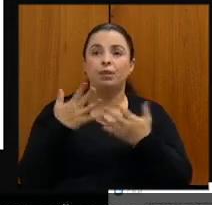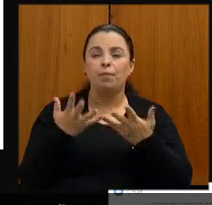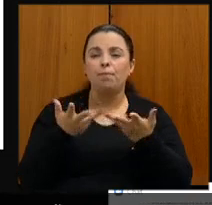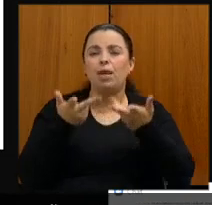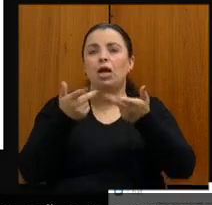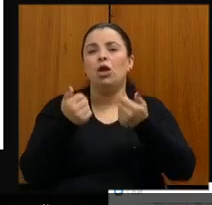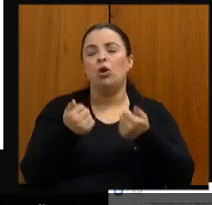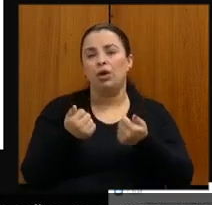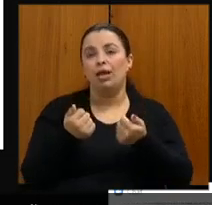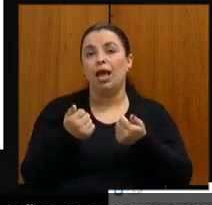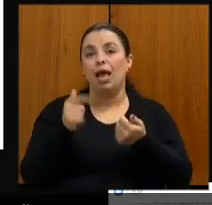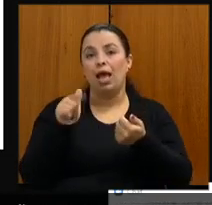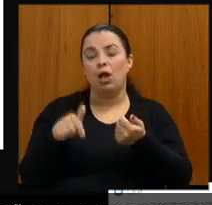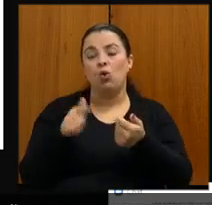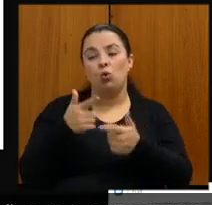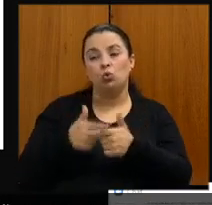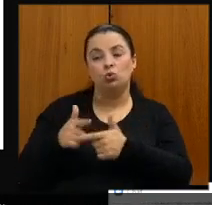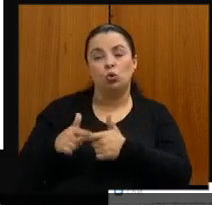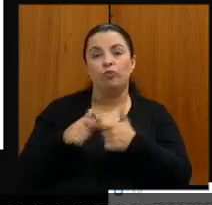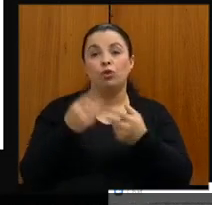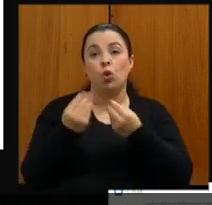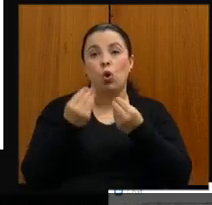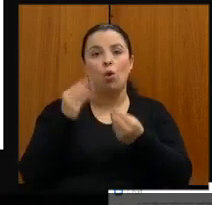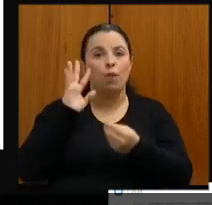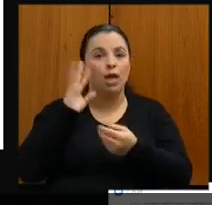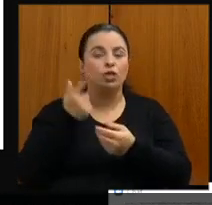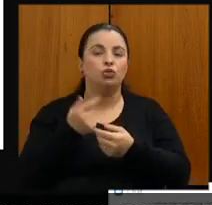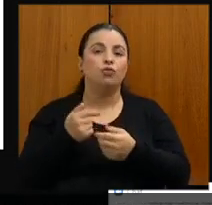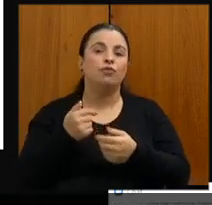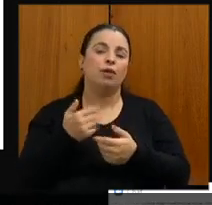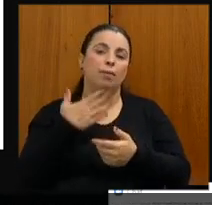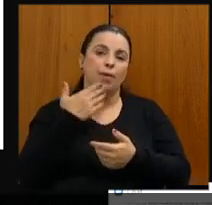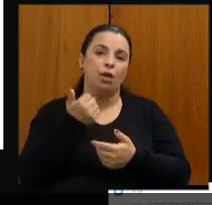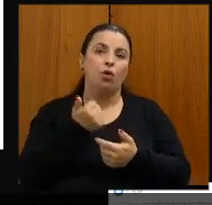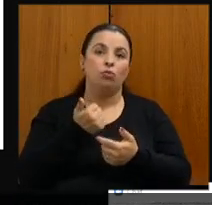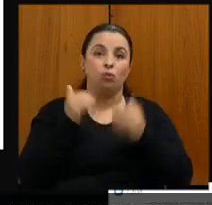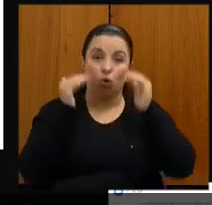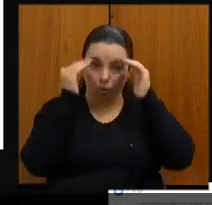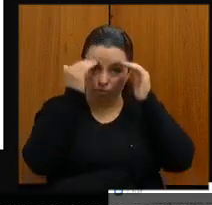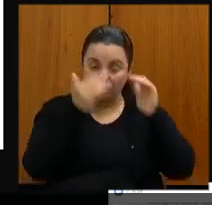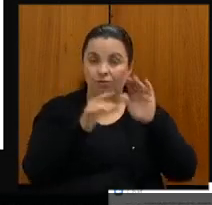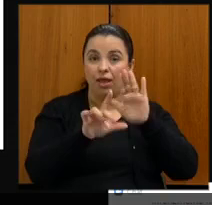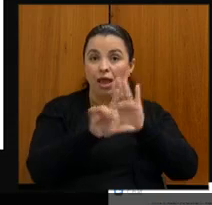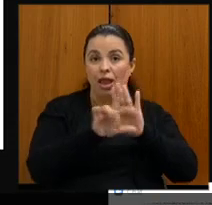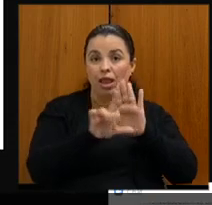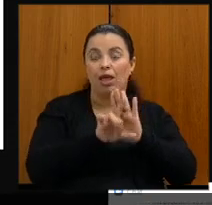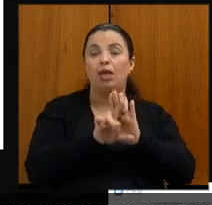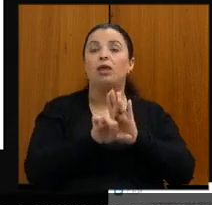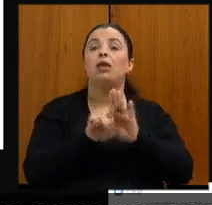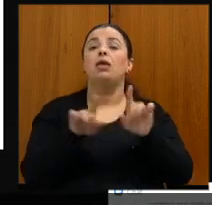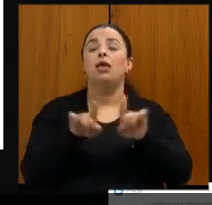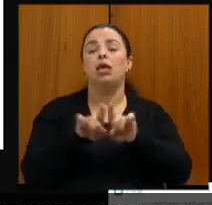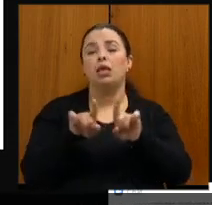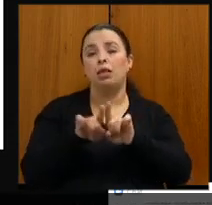sobre aspectos jurídicos né legais e aspectos das políticas sociais